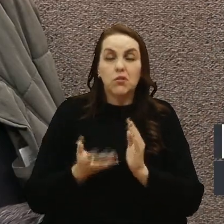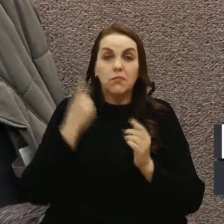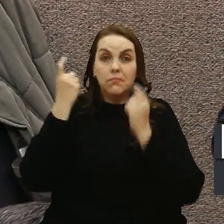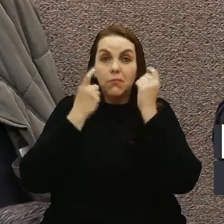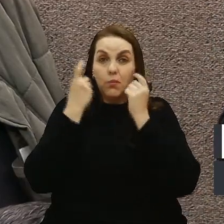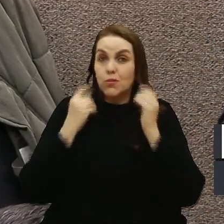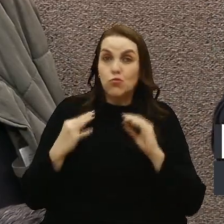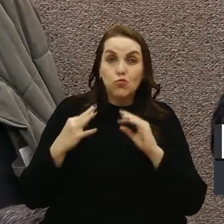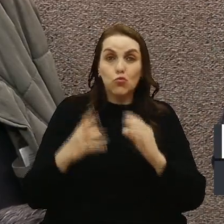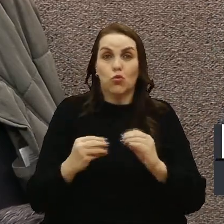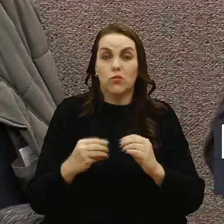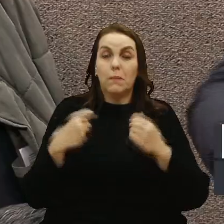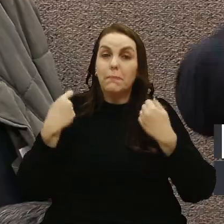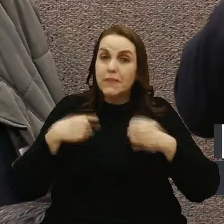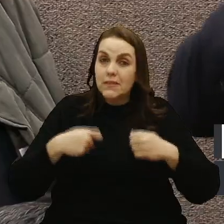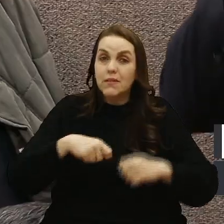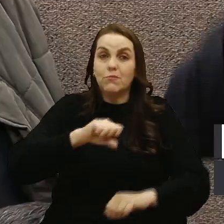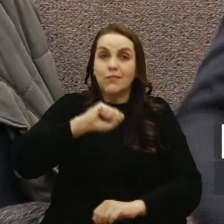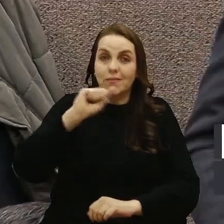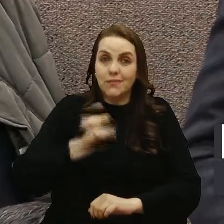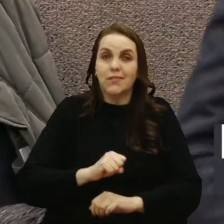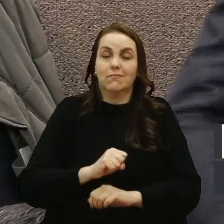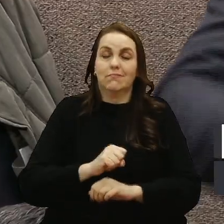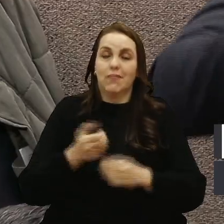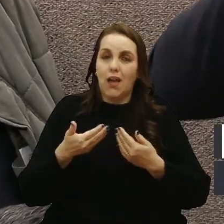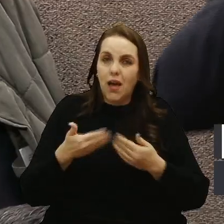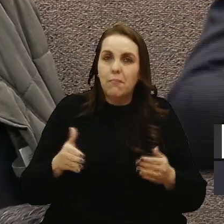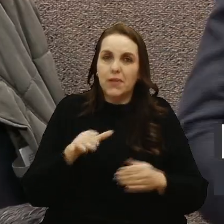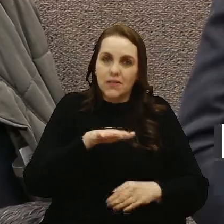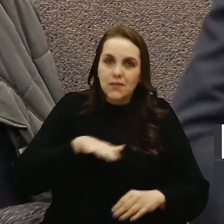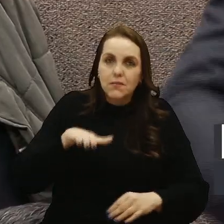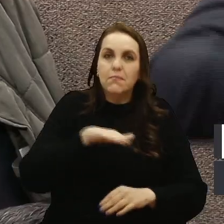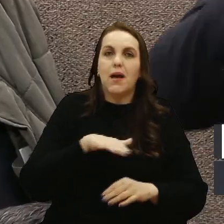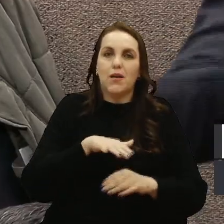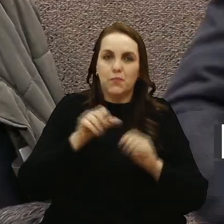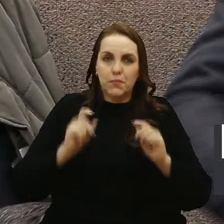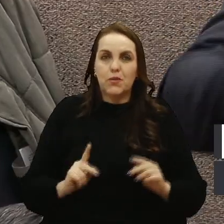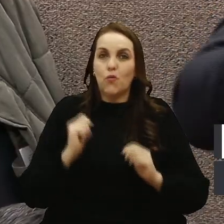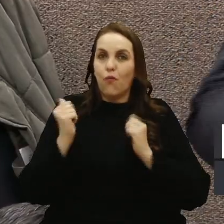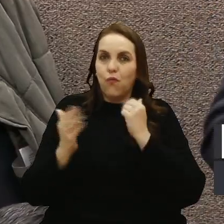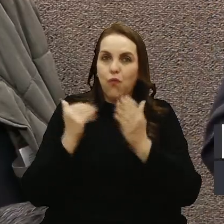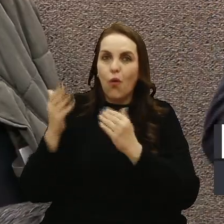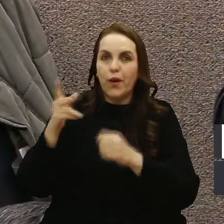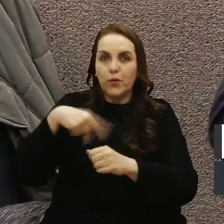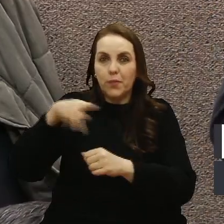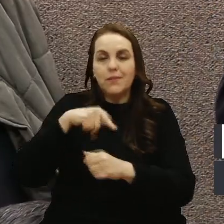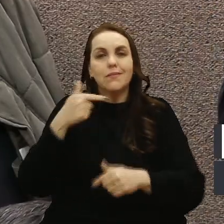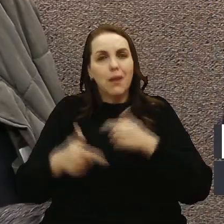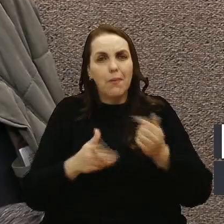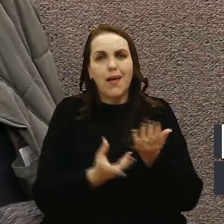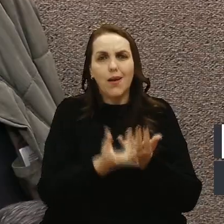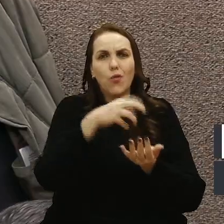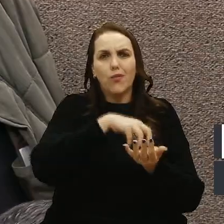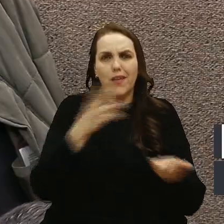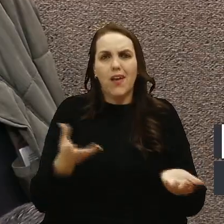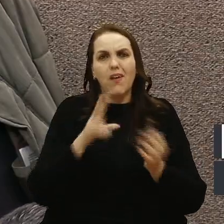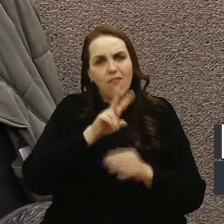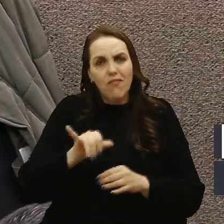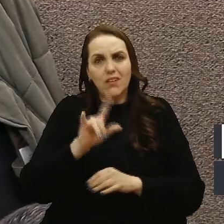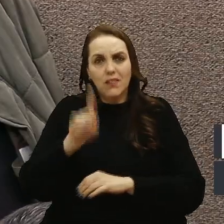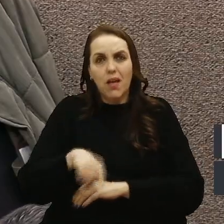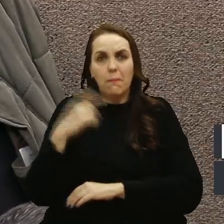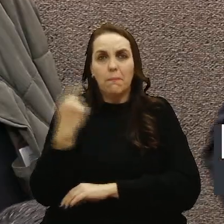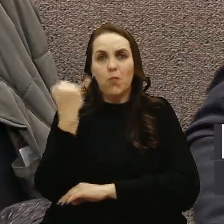todos nós. Precisamos, sim, abrir espaços para estrangeiros trabalhar na Codeca. Isso vai ser importante